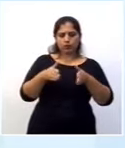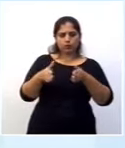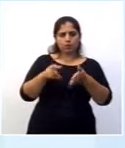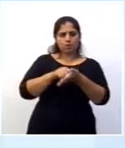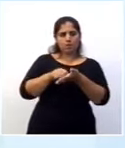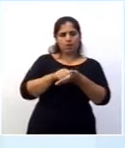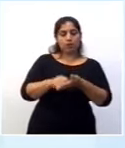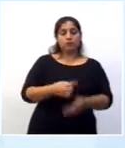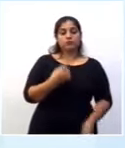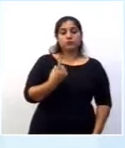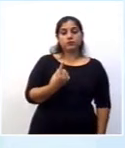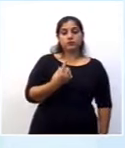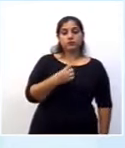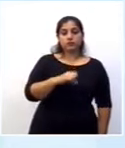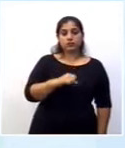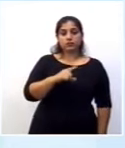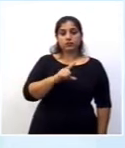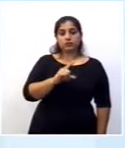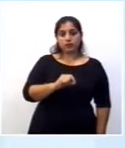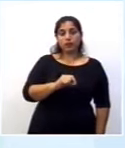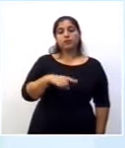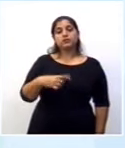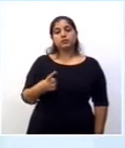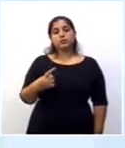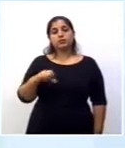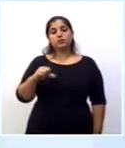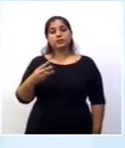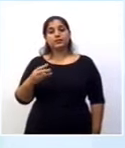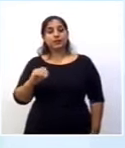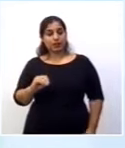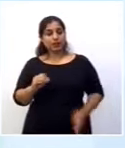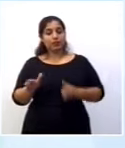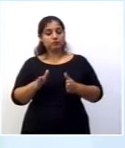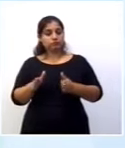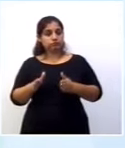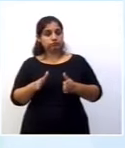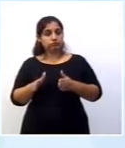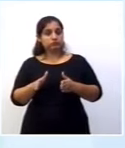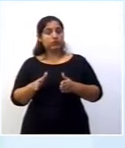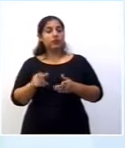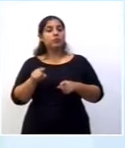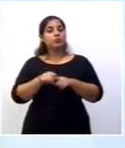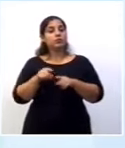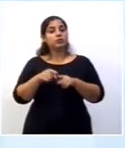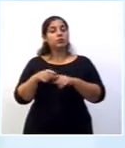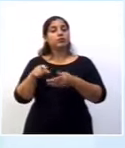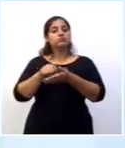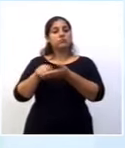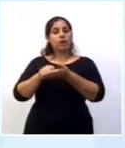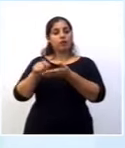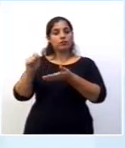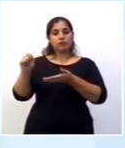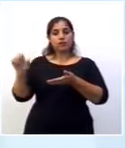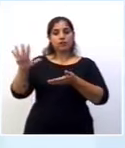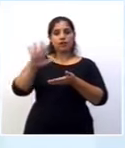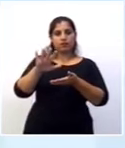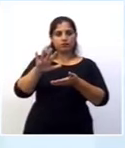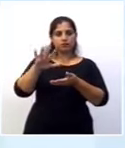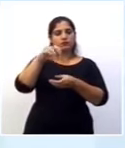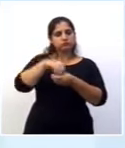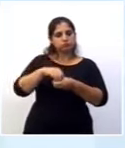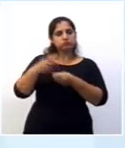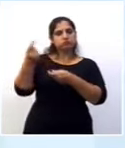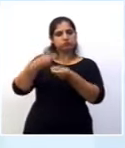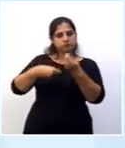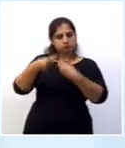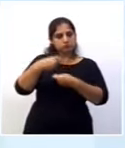de 1910 e 1930, né, com a entrada da borracha asiática no mercado e